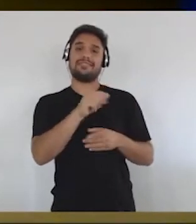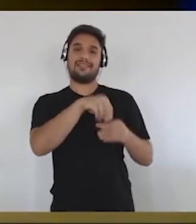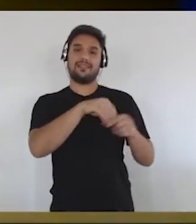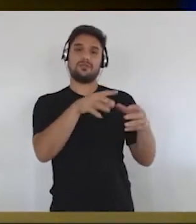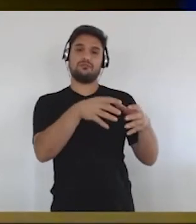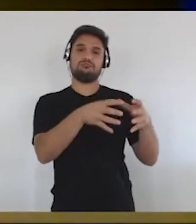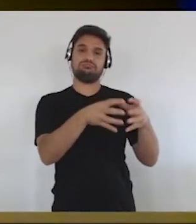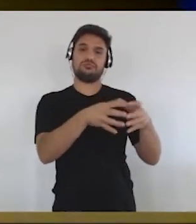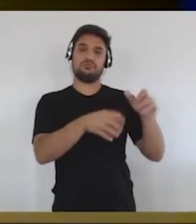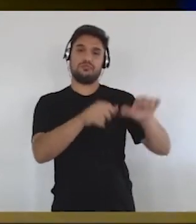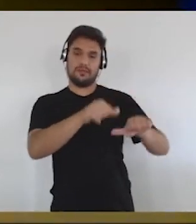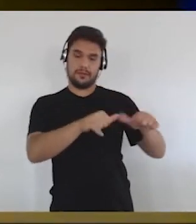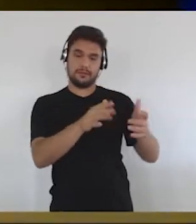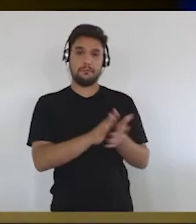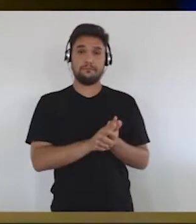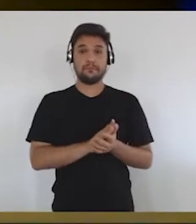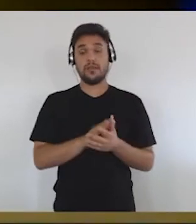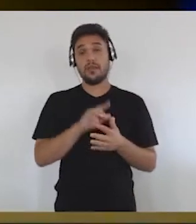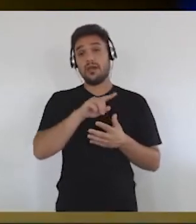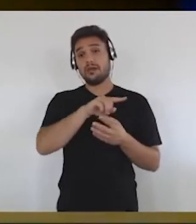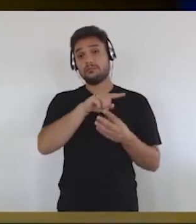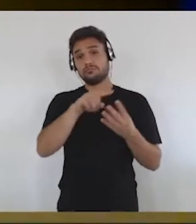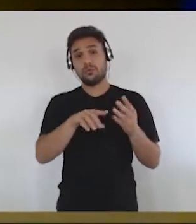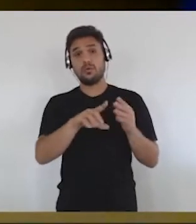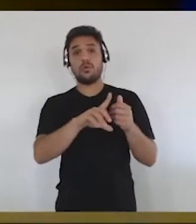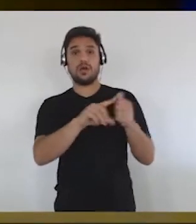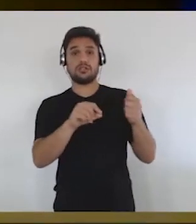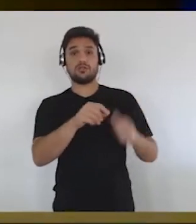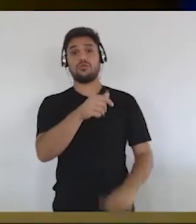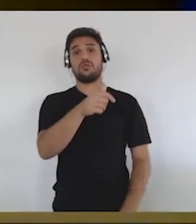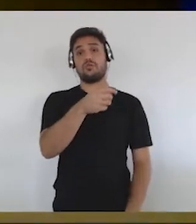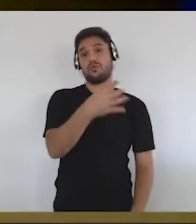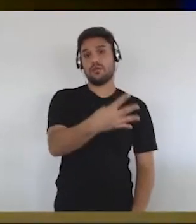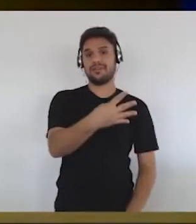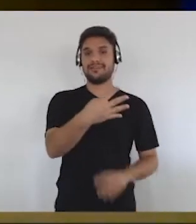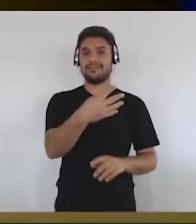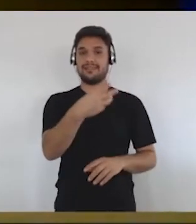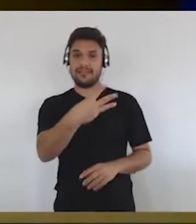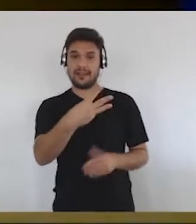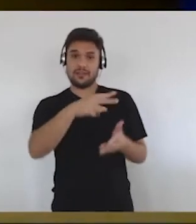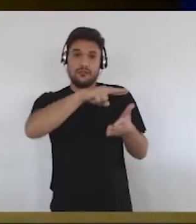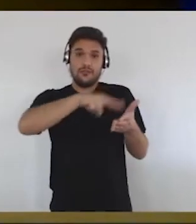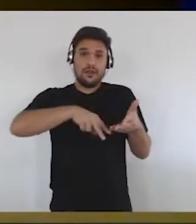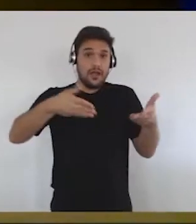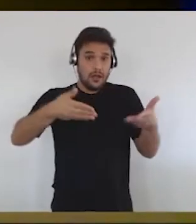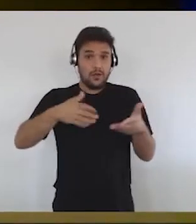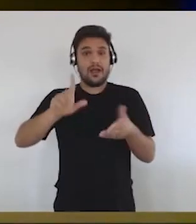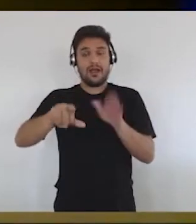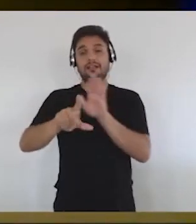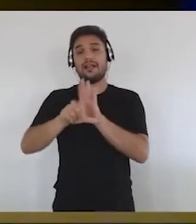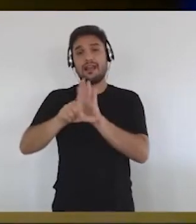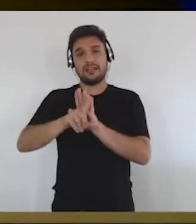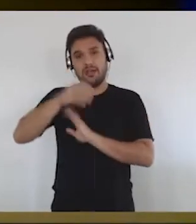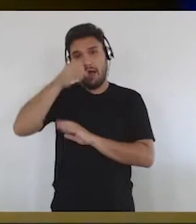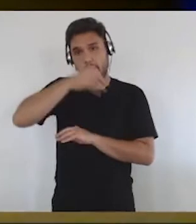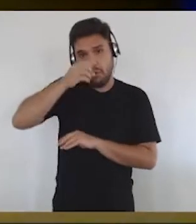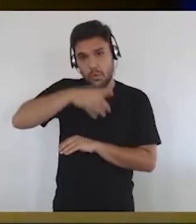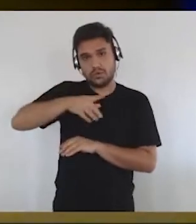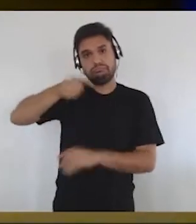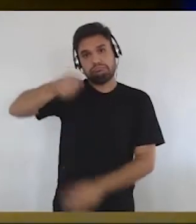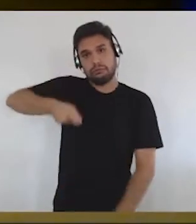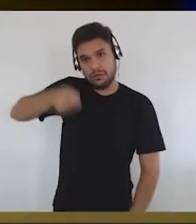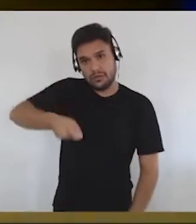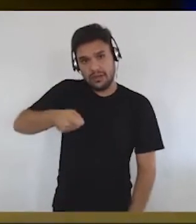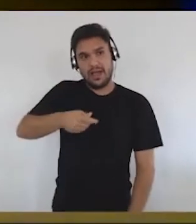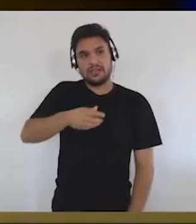é importante destacar que o artigo 43, que eu vou passar a ler agora, que é da Lei de Abuso de Autoridade, é o que nos cabe